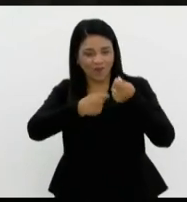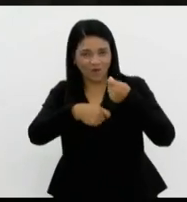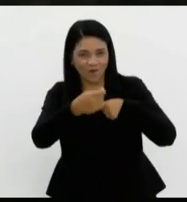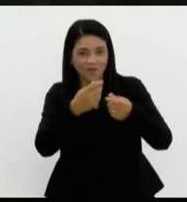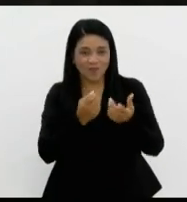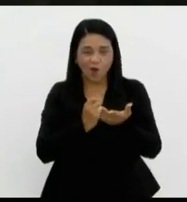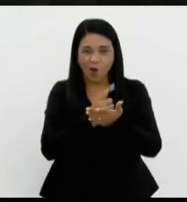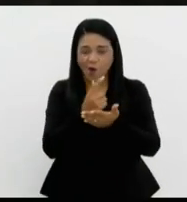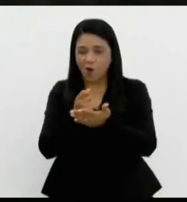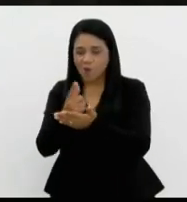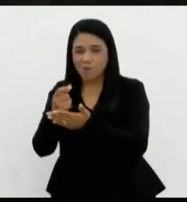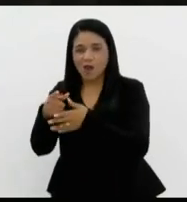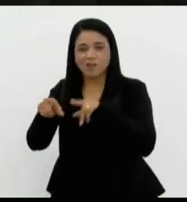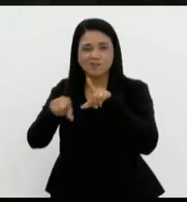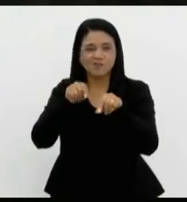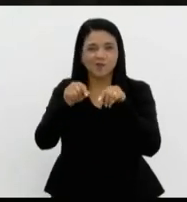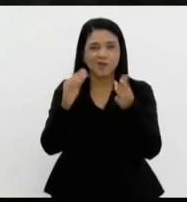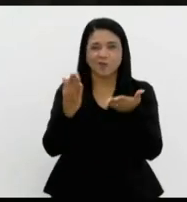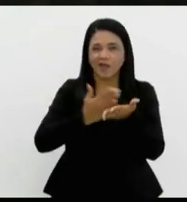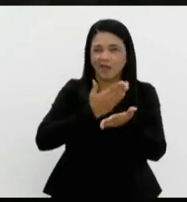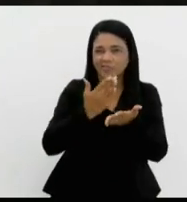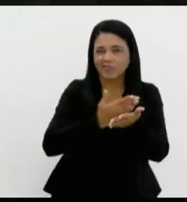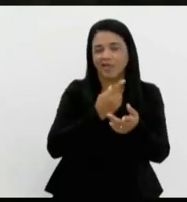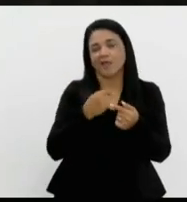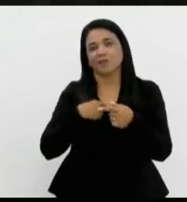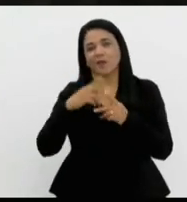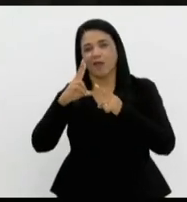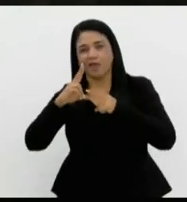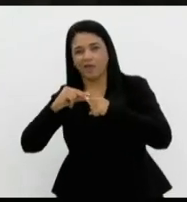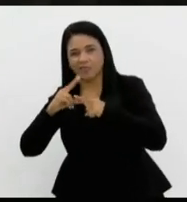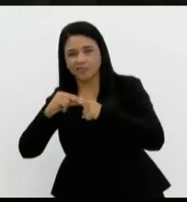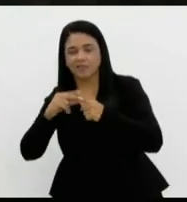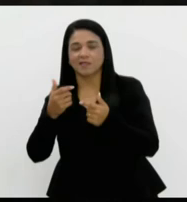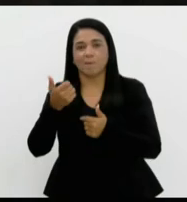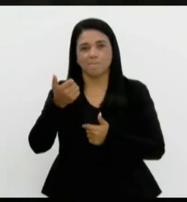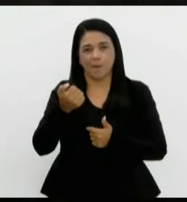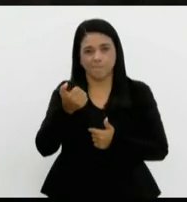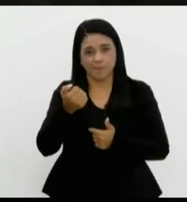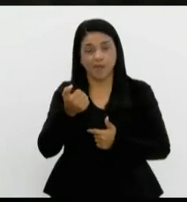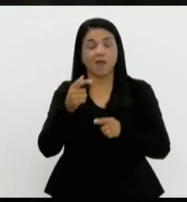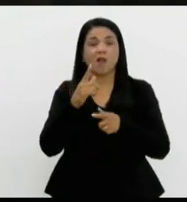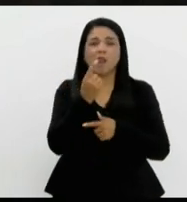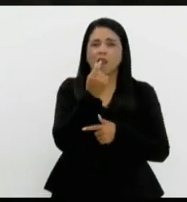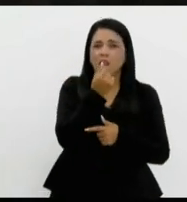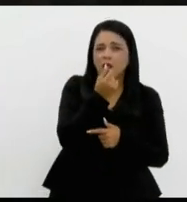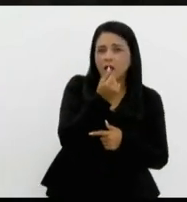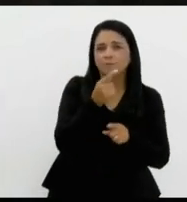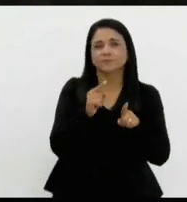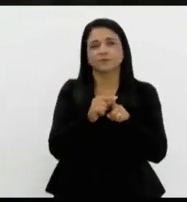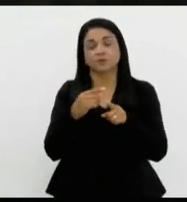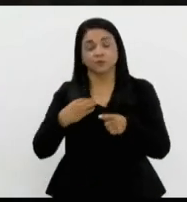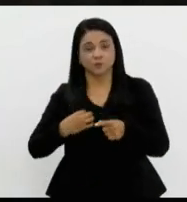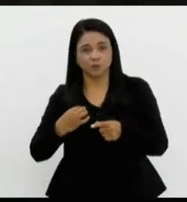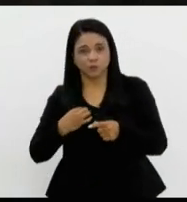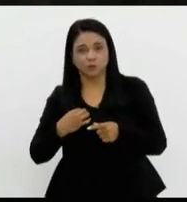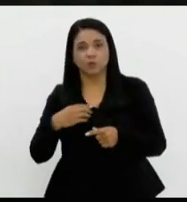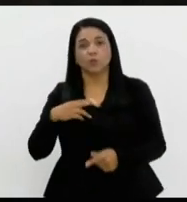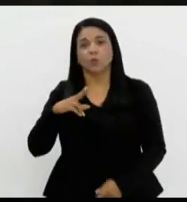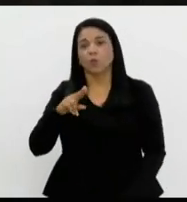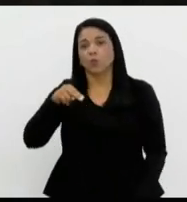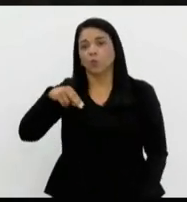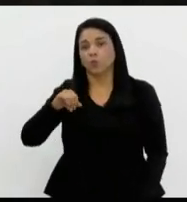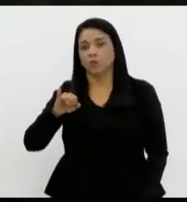local, escolhendo o seu caderno, a sua caneta, o seu lápis, né, o uniforme.